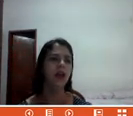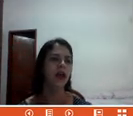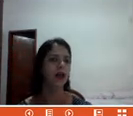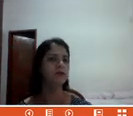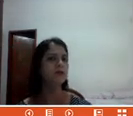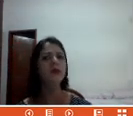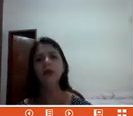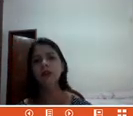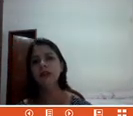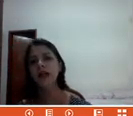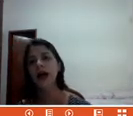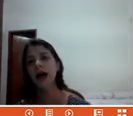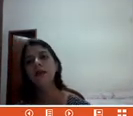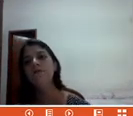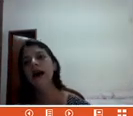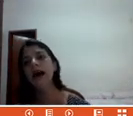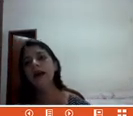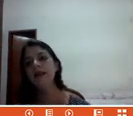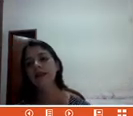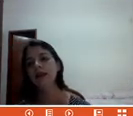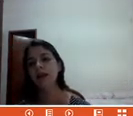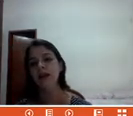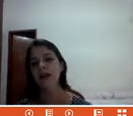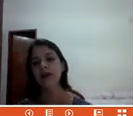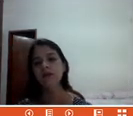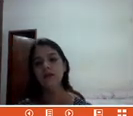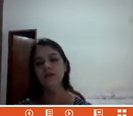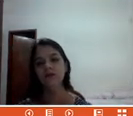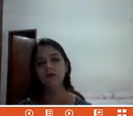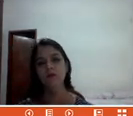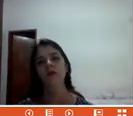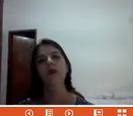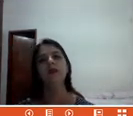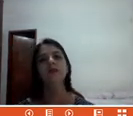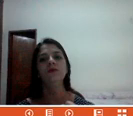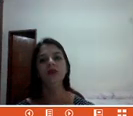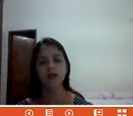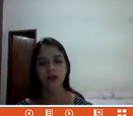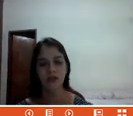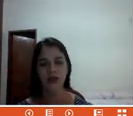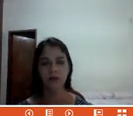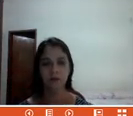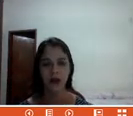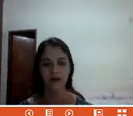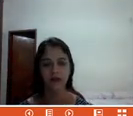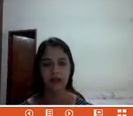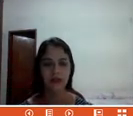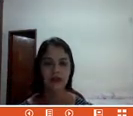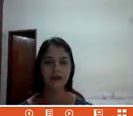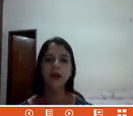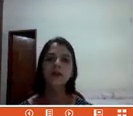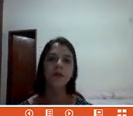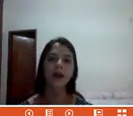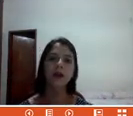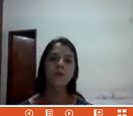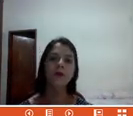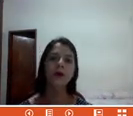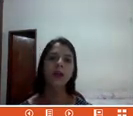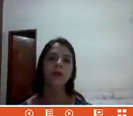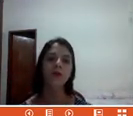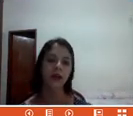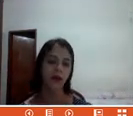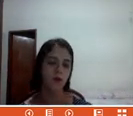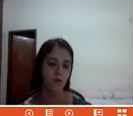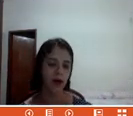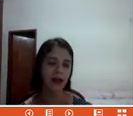higiene, frutas, animais. Então, assim, coisas do dia a dia para que vocês entendam melhor. Por